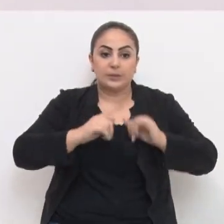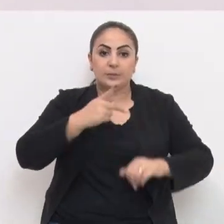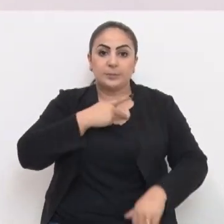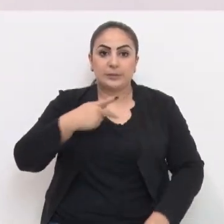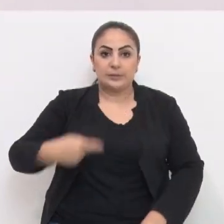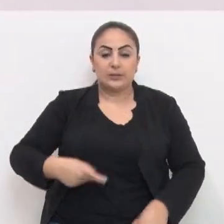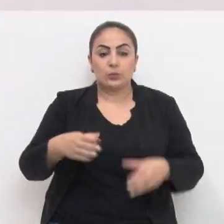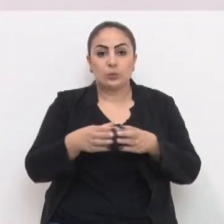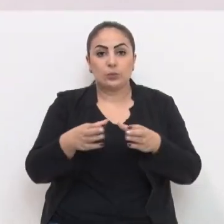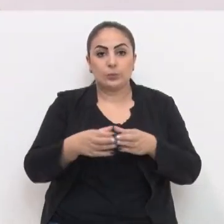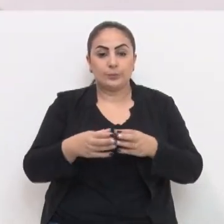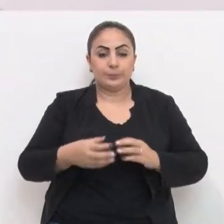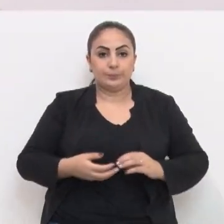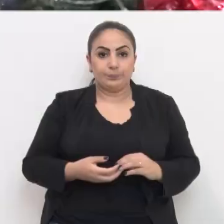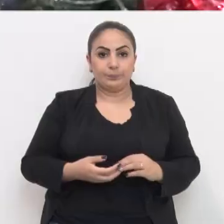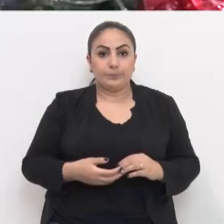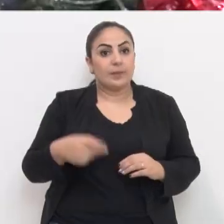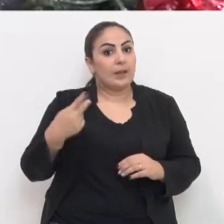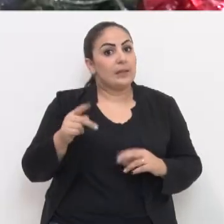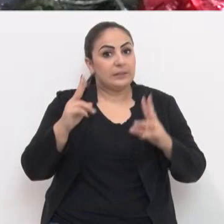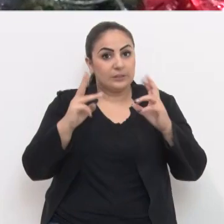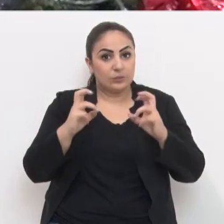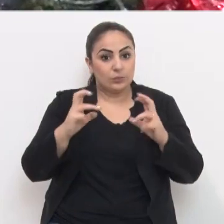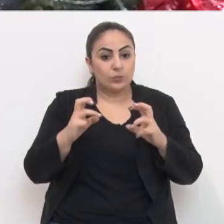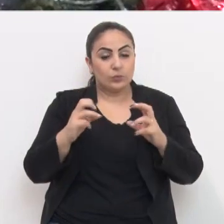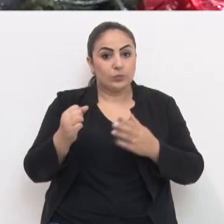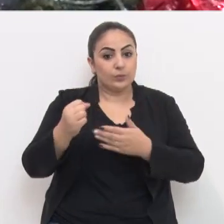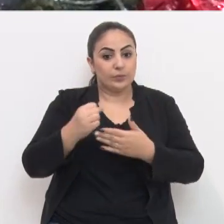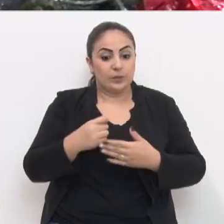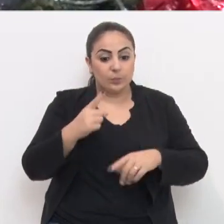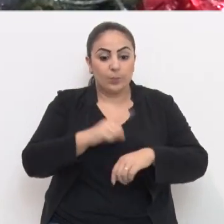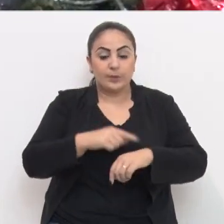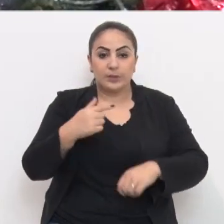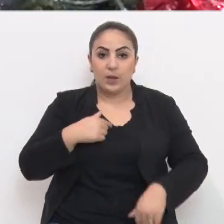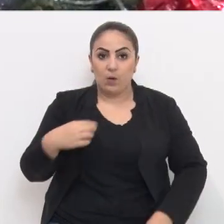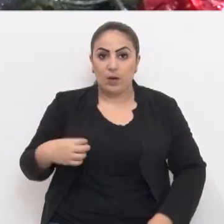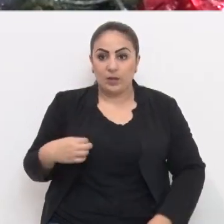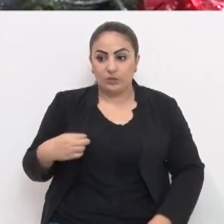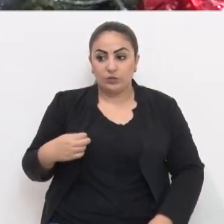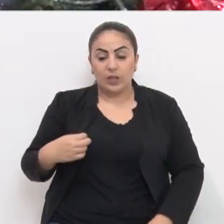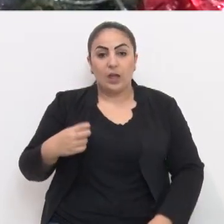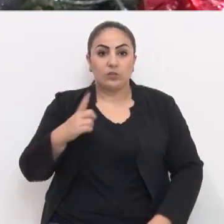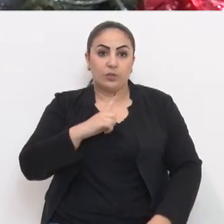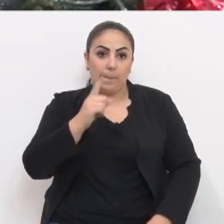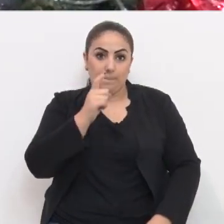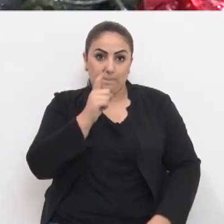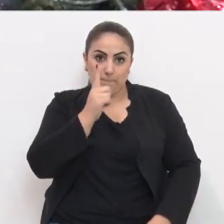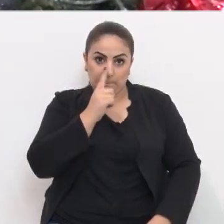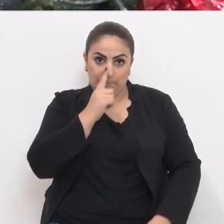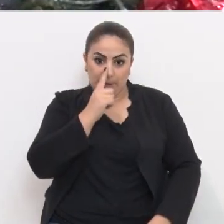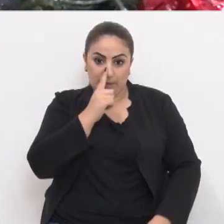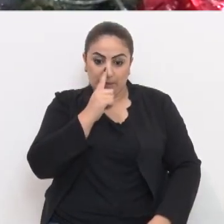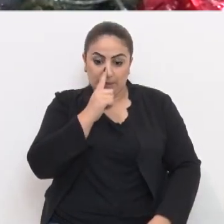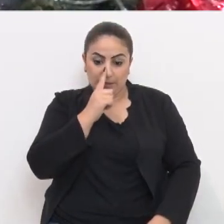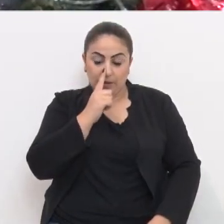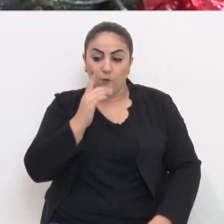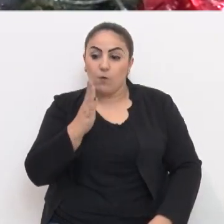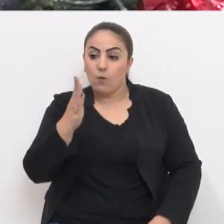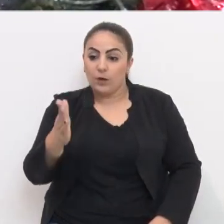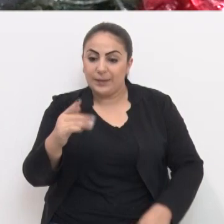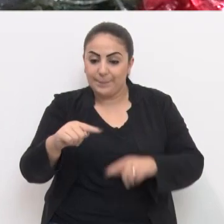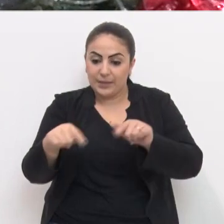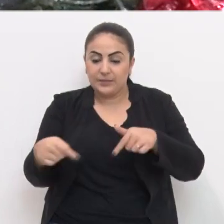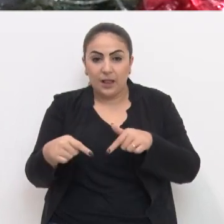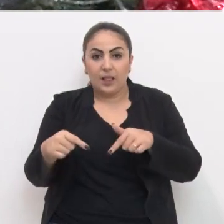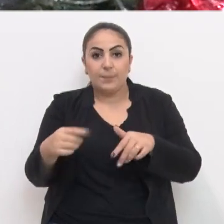da presidente do grupo. Este assunto veio no momento em que eu fui candidata, quando eu tive uma mãe que foi no meu comitê, me abraçou